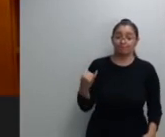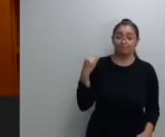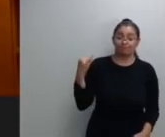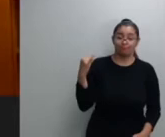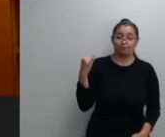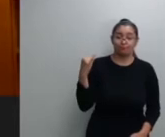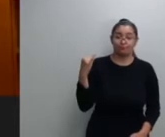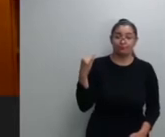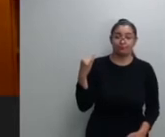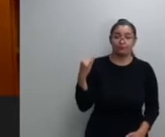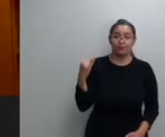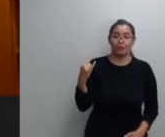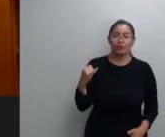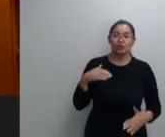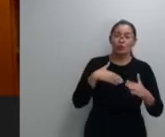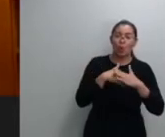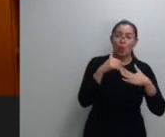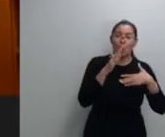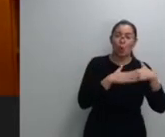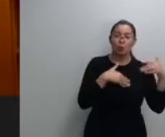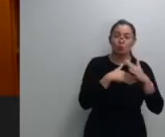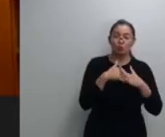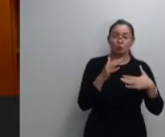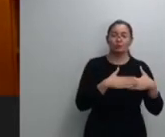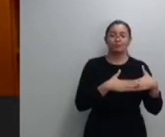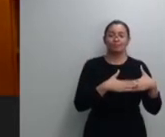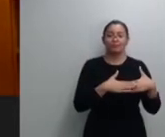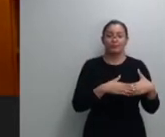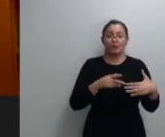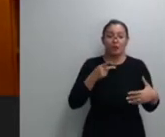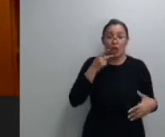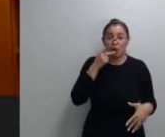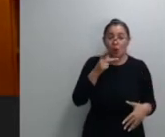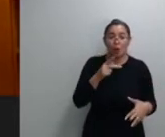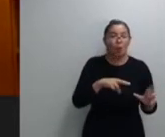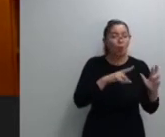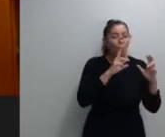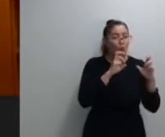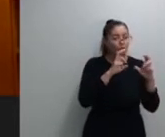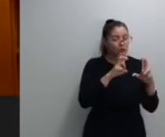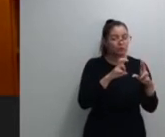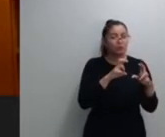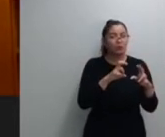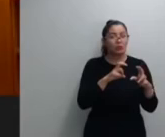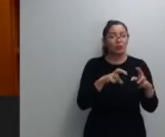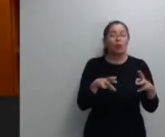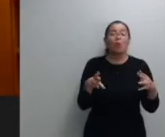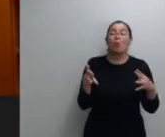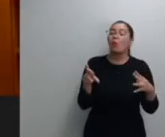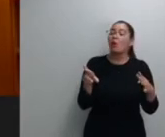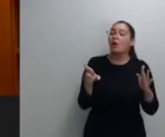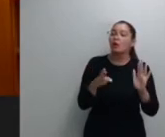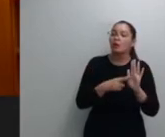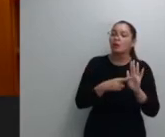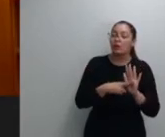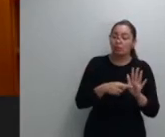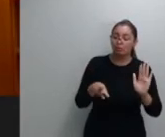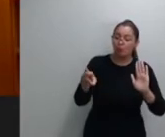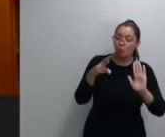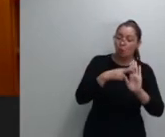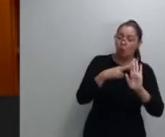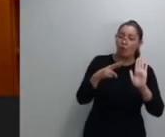competência do legislador ordinário. Diz, aspas, o relator naquela ocasião, da norma condicional e